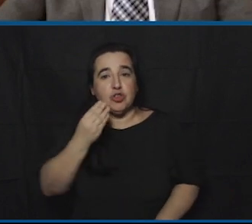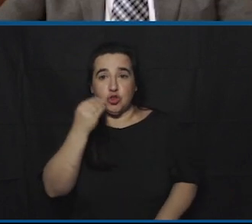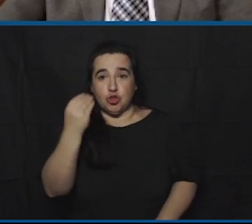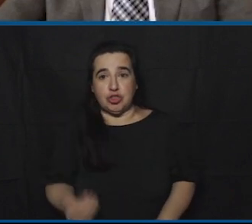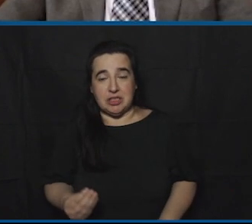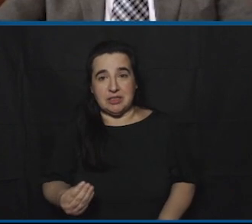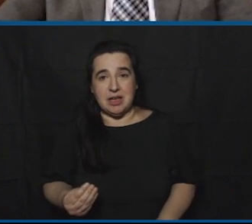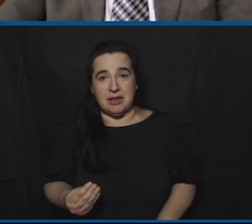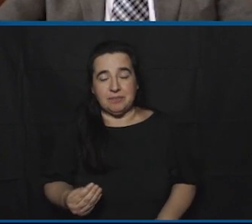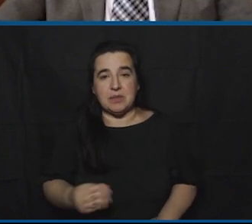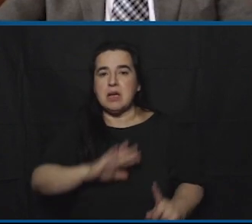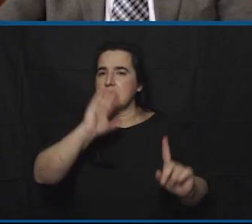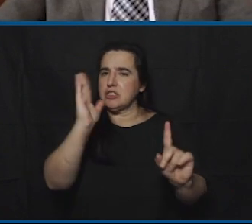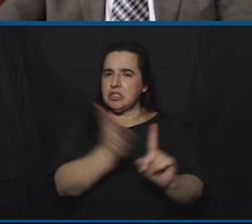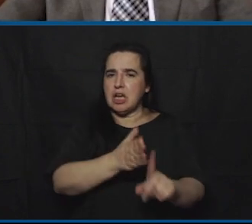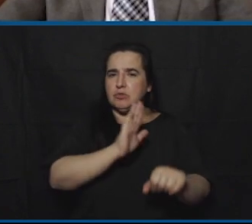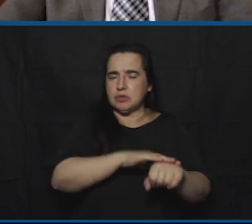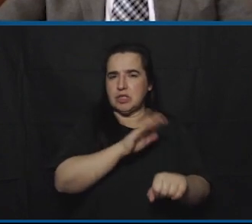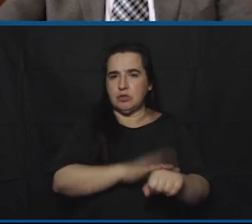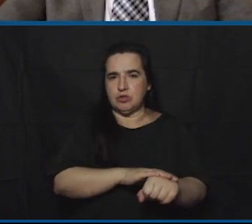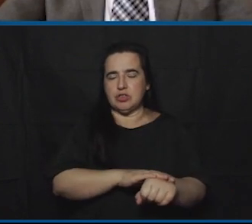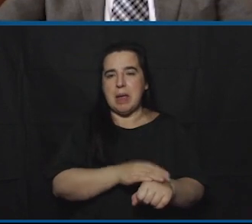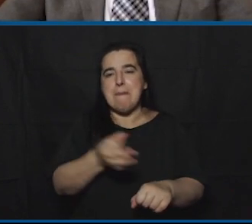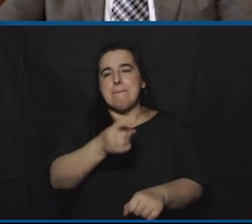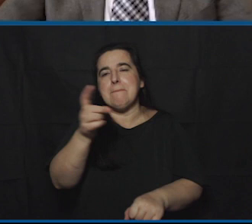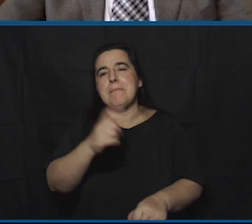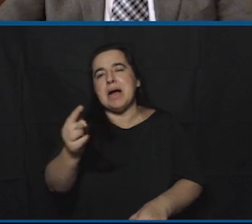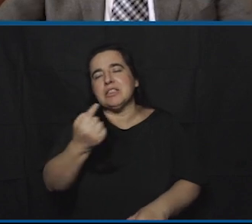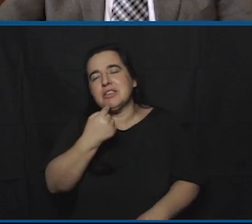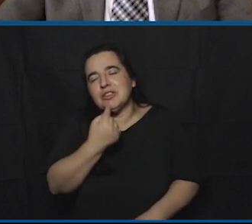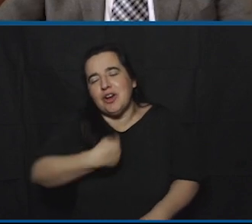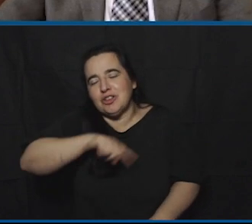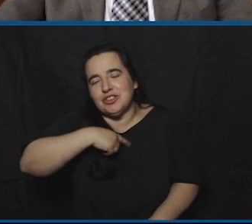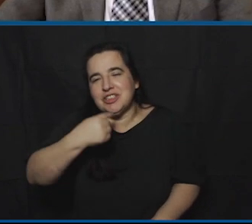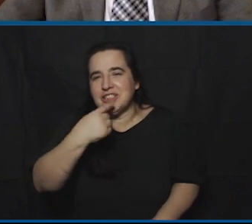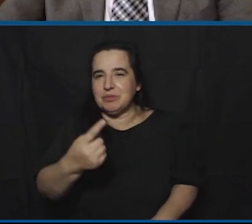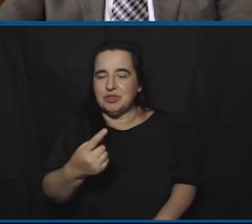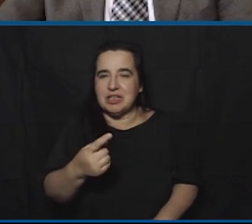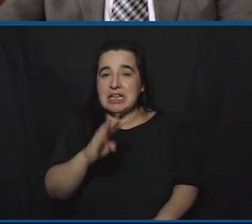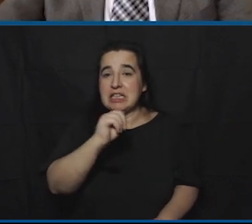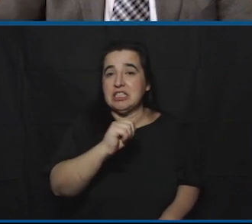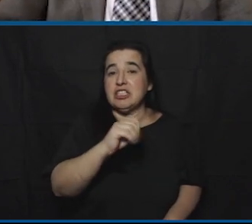justiça, castigar os ímpios e trazer aquela paz que nós falávamos há bocadinho, esse